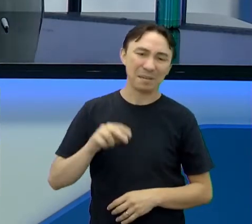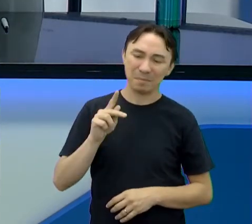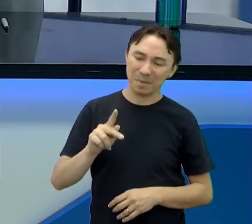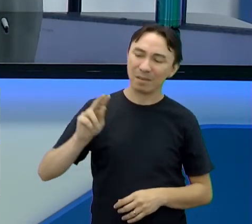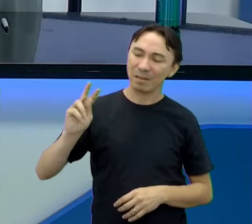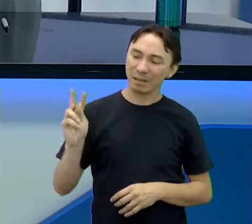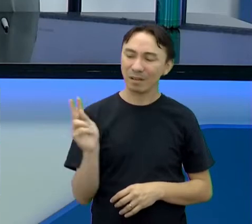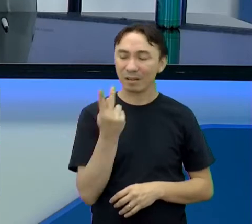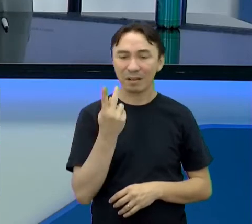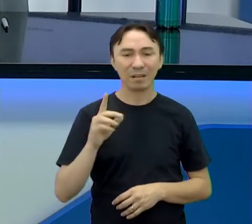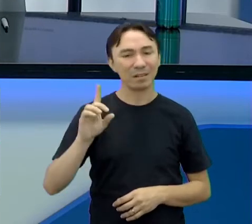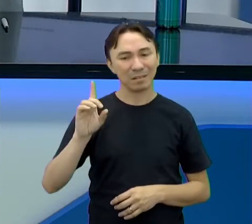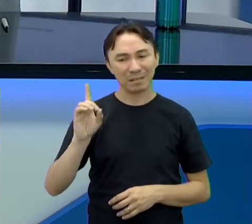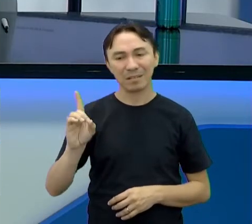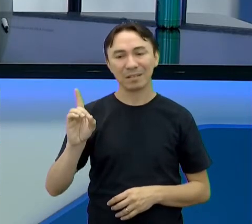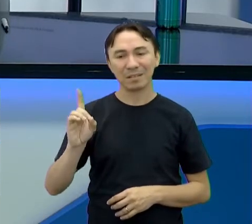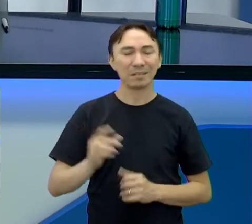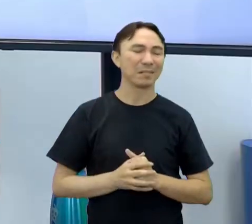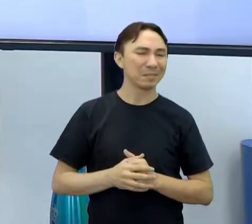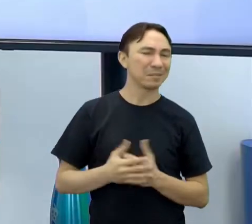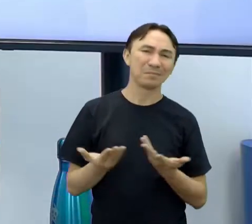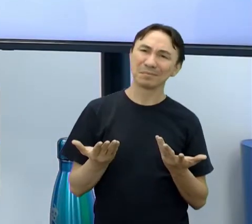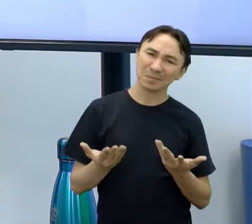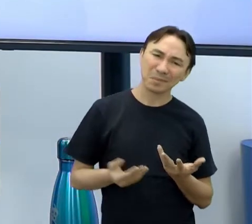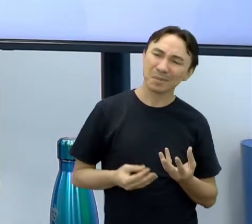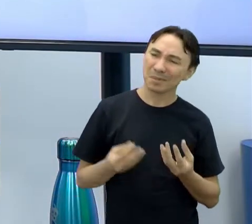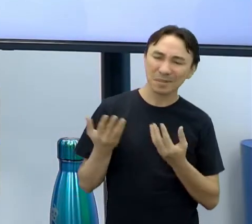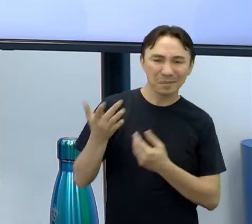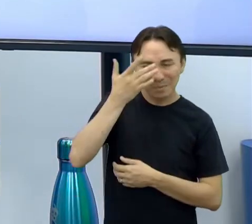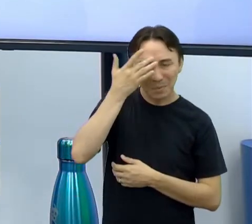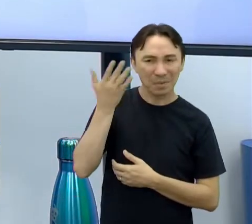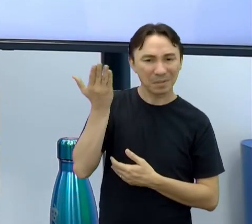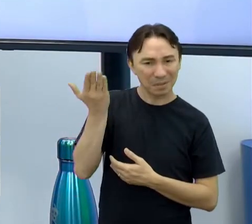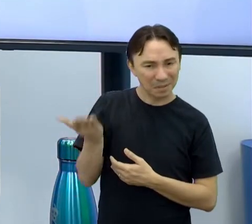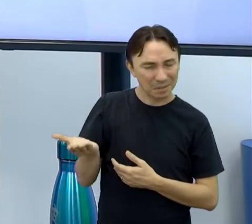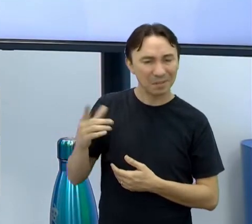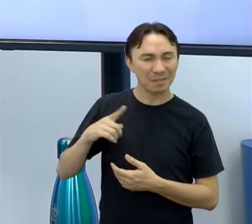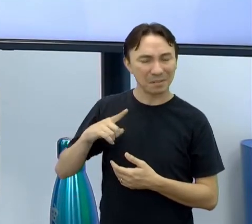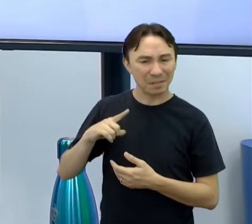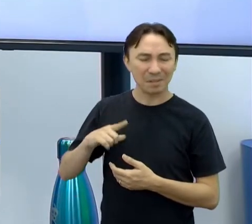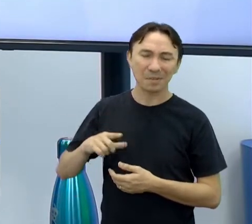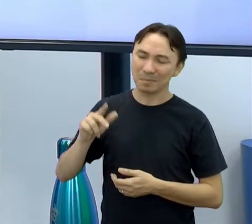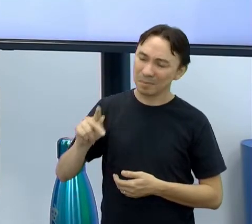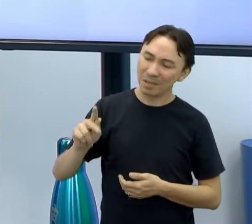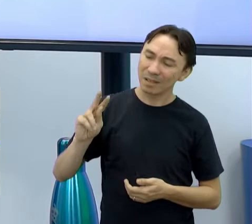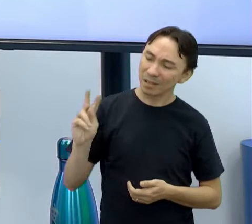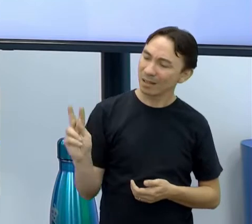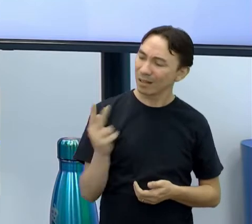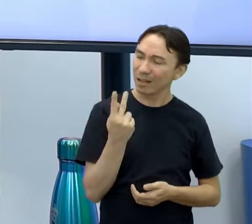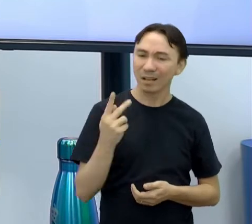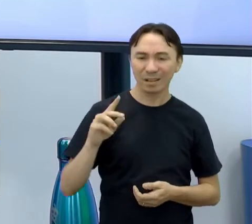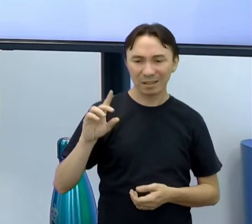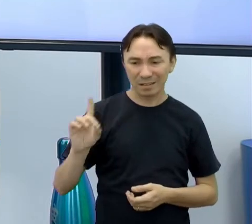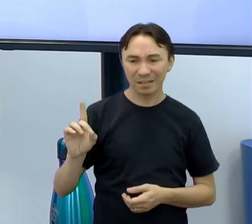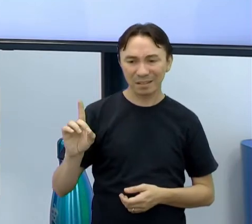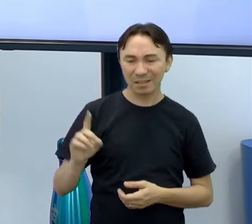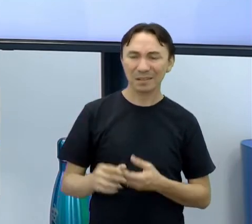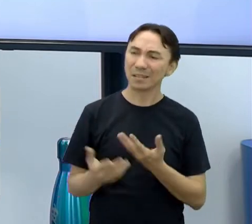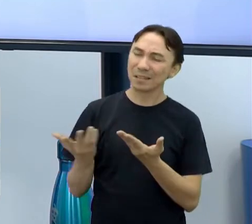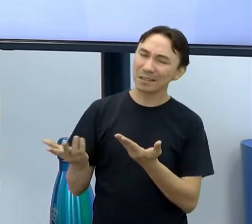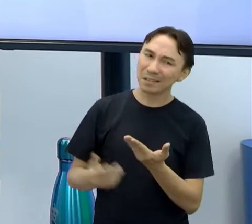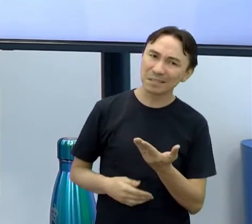ver. E nós comentamos, como é que você espera que uma pessoa com esse currículo vá se comunicar? Ela vai utilizar aí uma linguagem